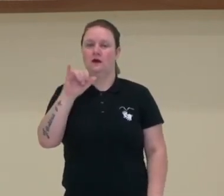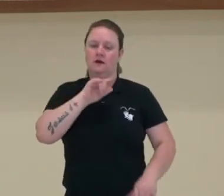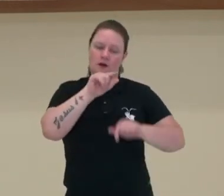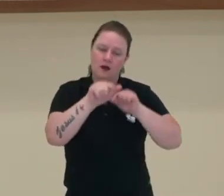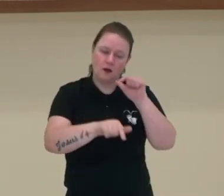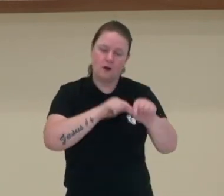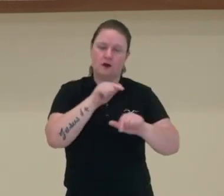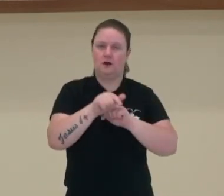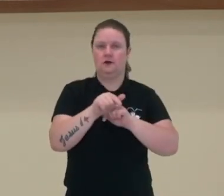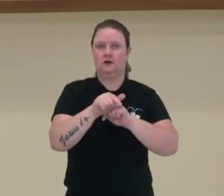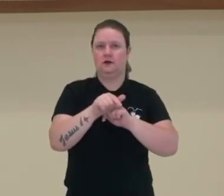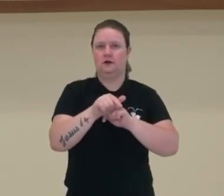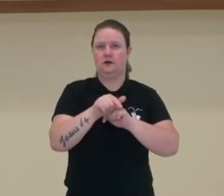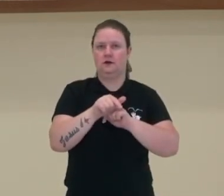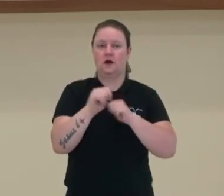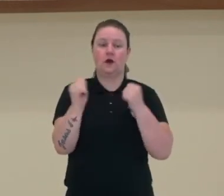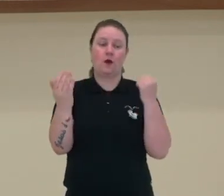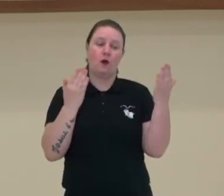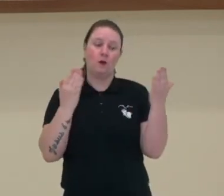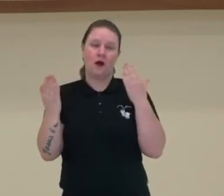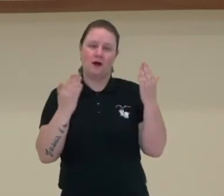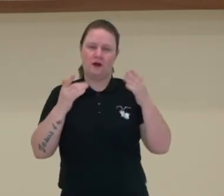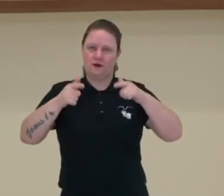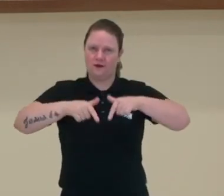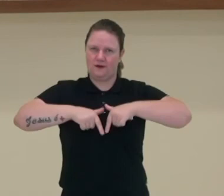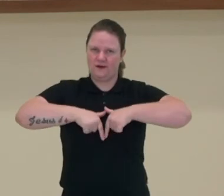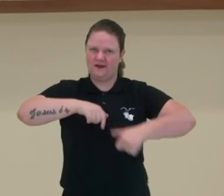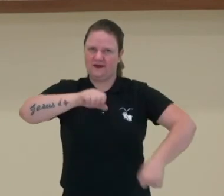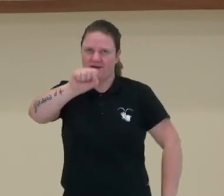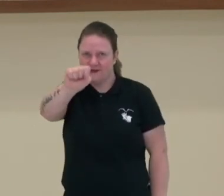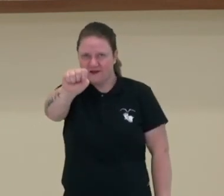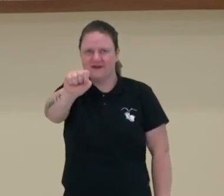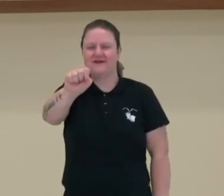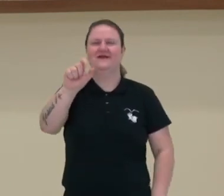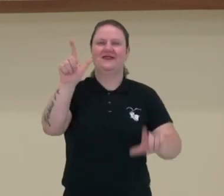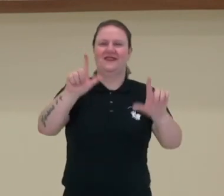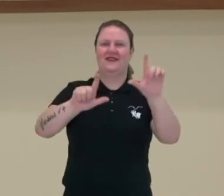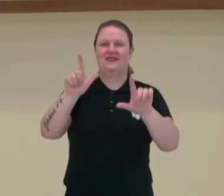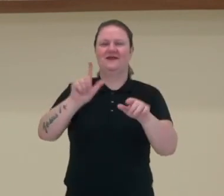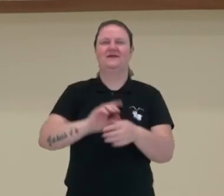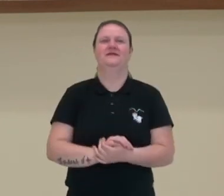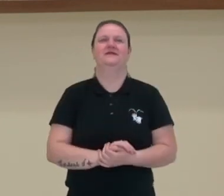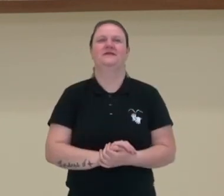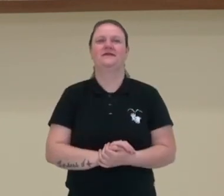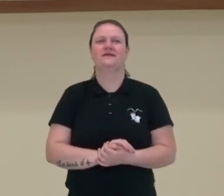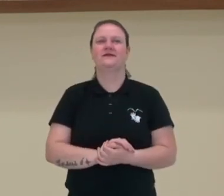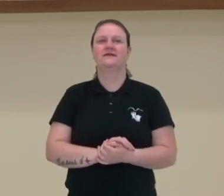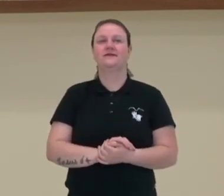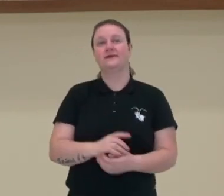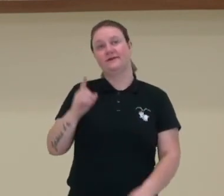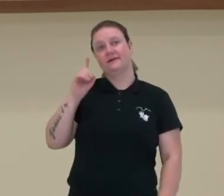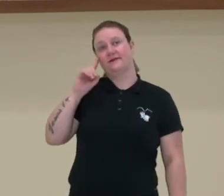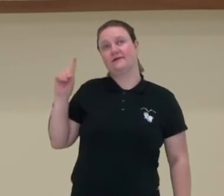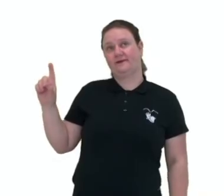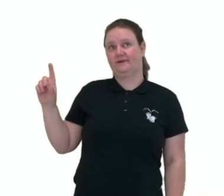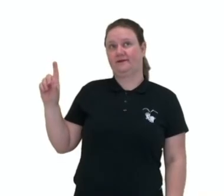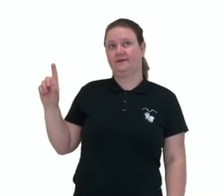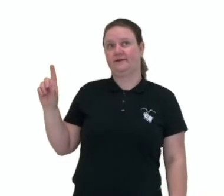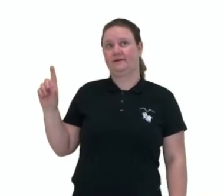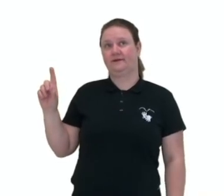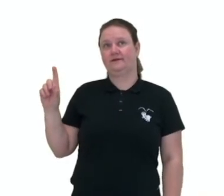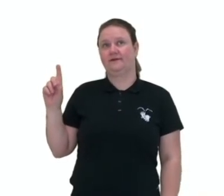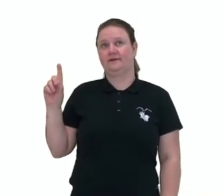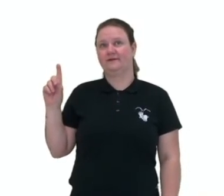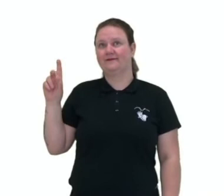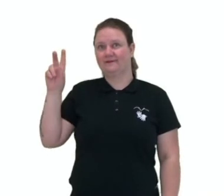trabalhador em comparação com esses super-heróis fictícios. Vamos pensar juntos. Para fazer o